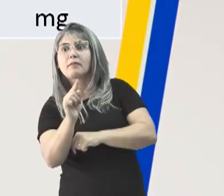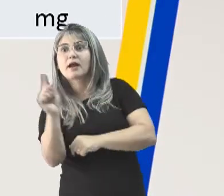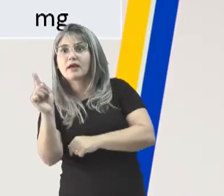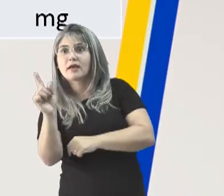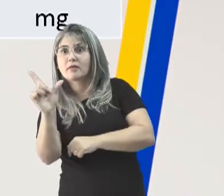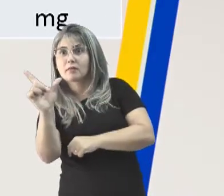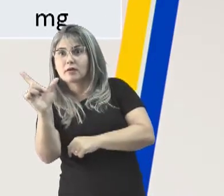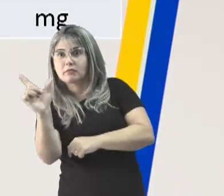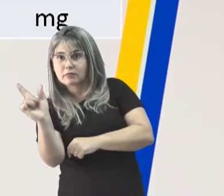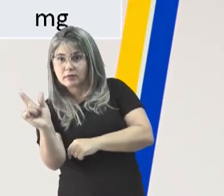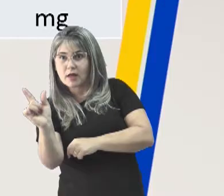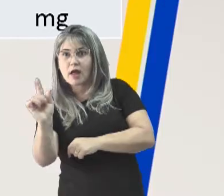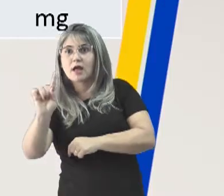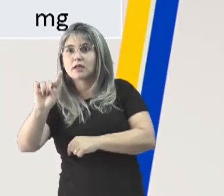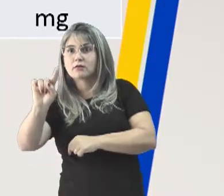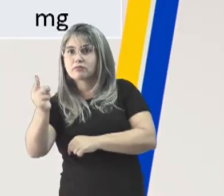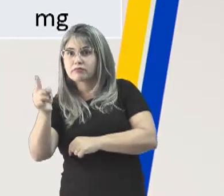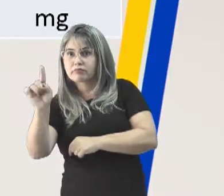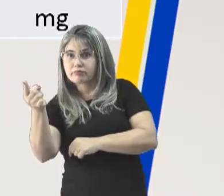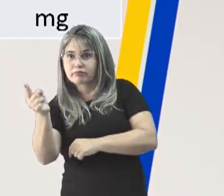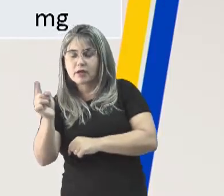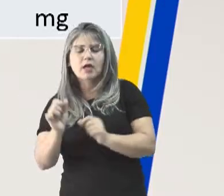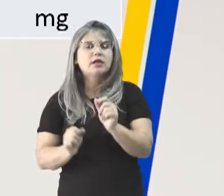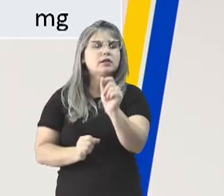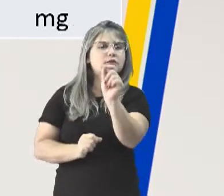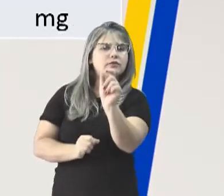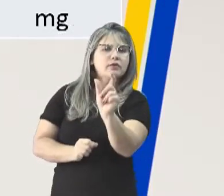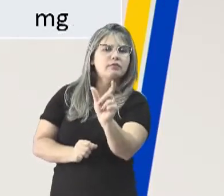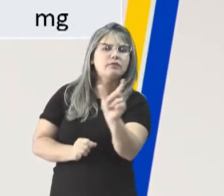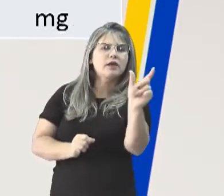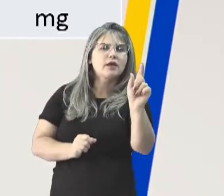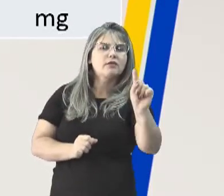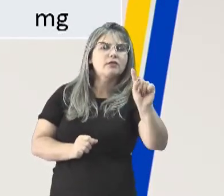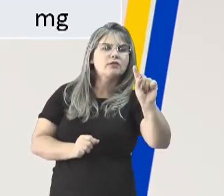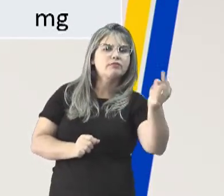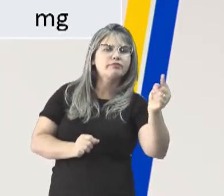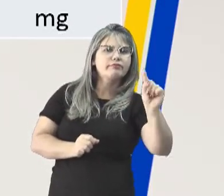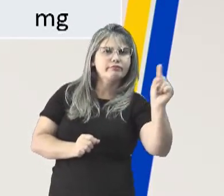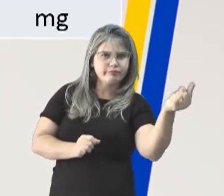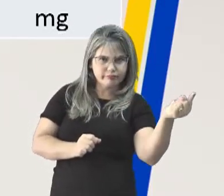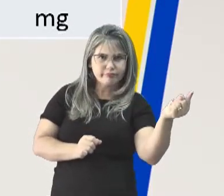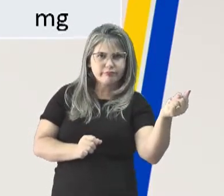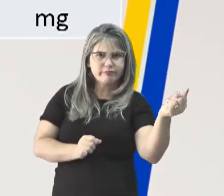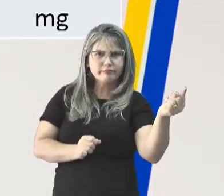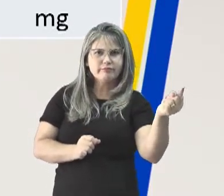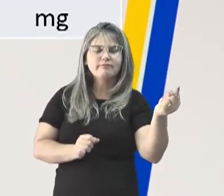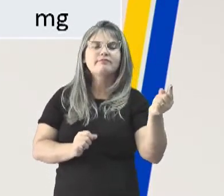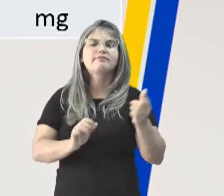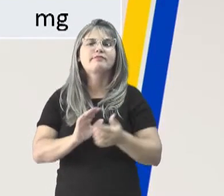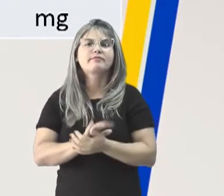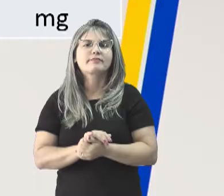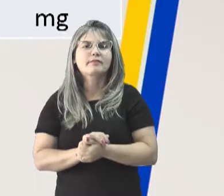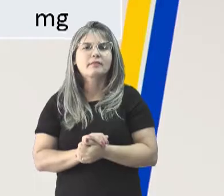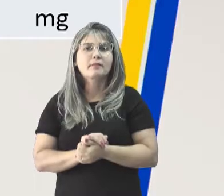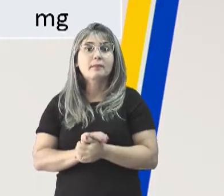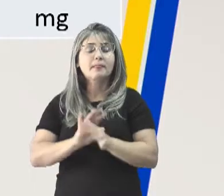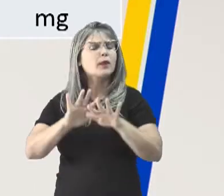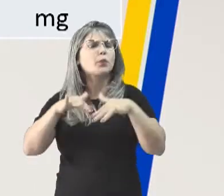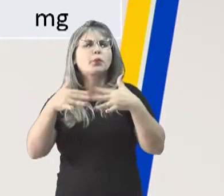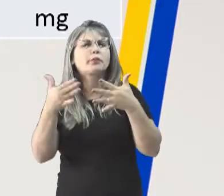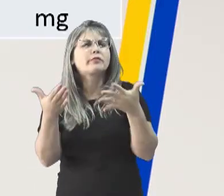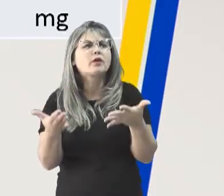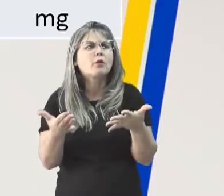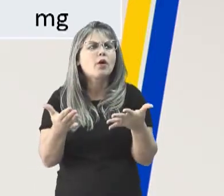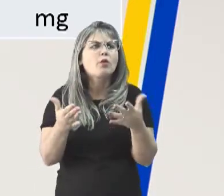desloca para a esquerda. Se for para um submúltiplo ou para qualquer unidade que esteja à direita, você desloca a vírgula para a direita. Qual é o